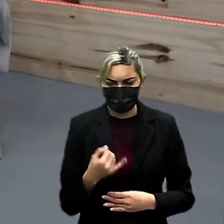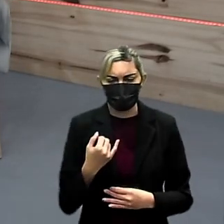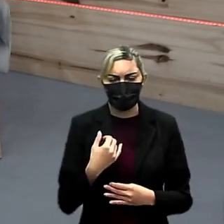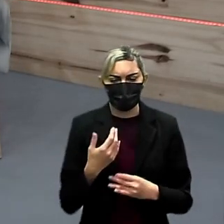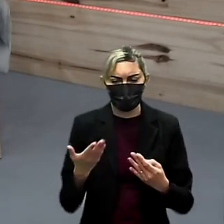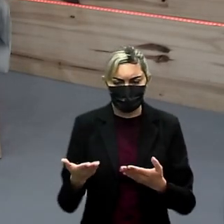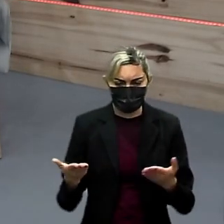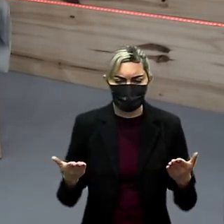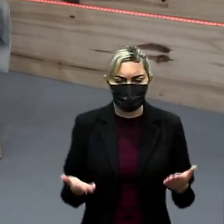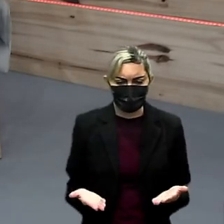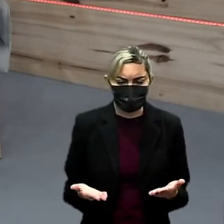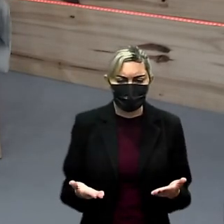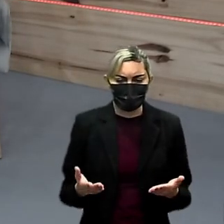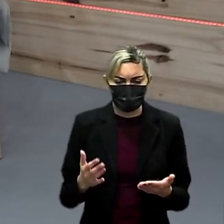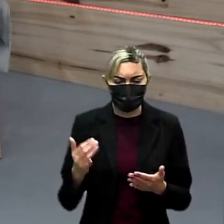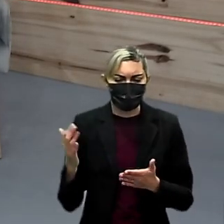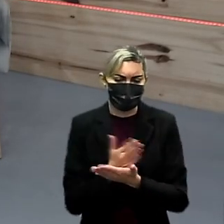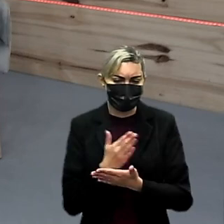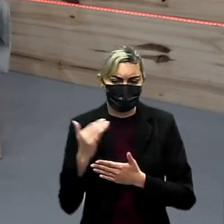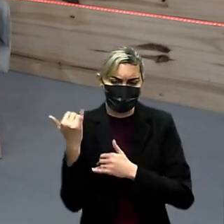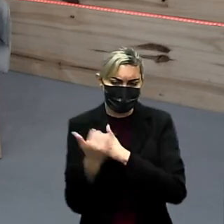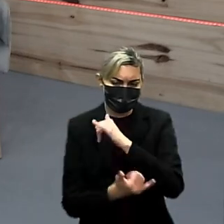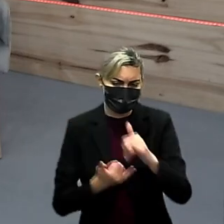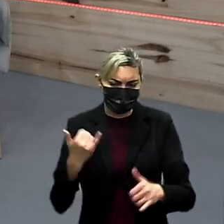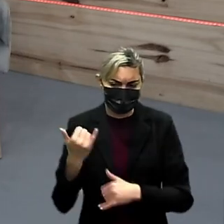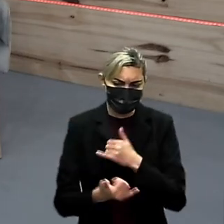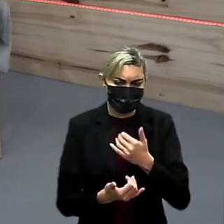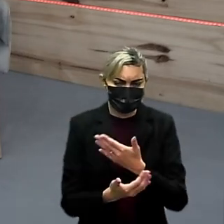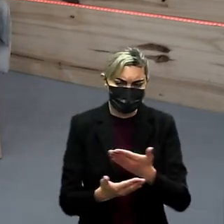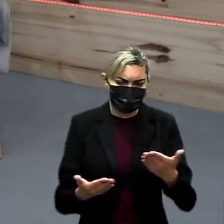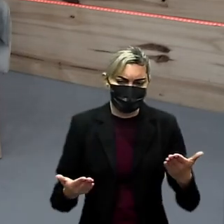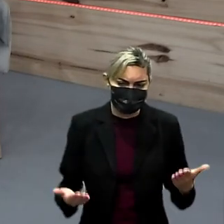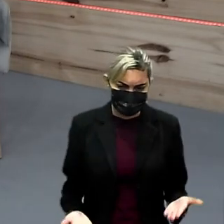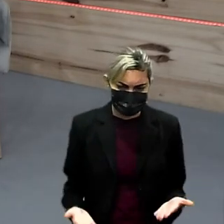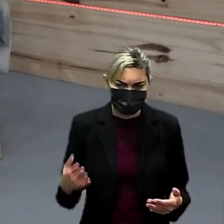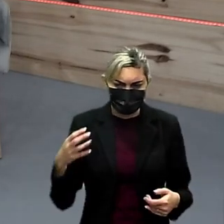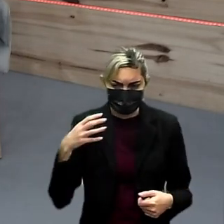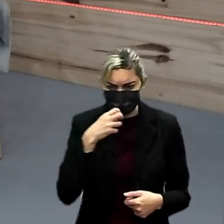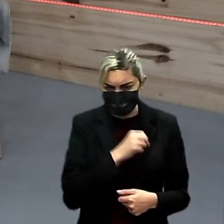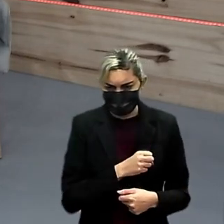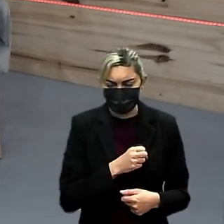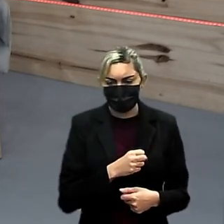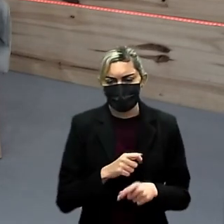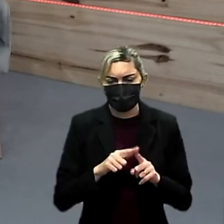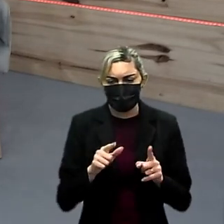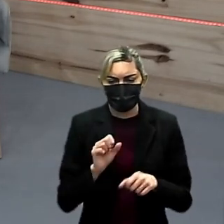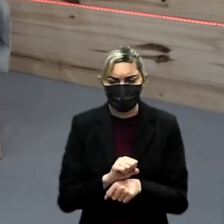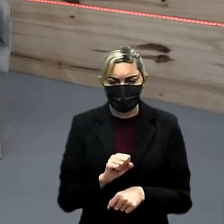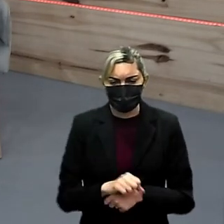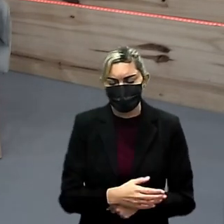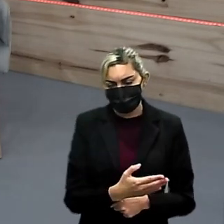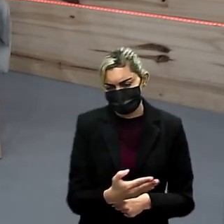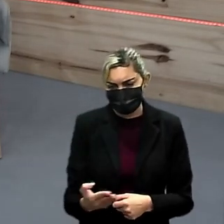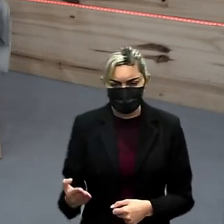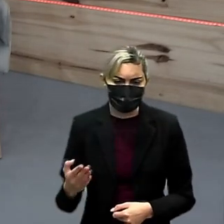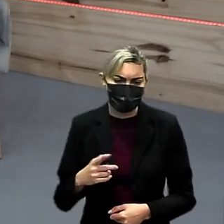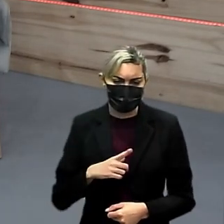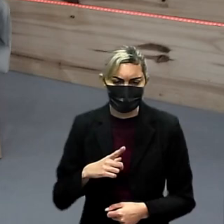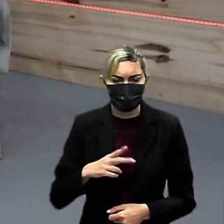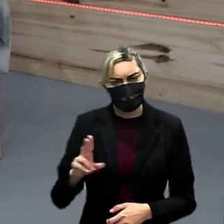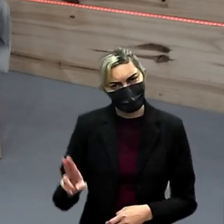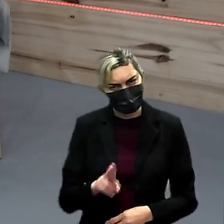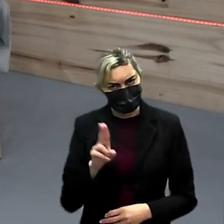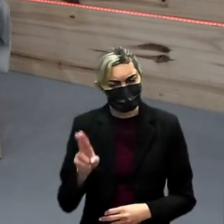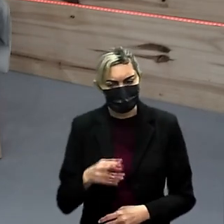poder ter trazido algumas informações aqui para vocês, rapidamente, mas espero que elas tenham sido